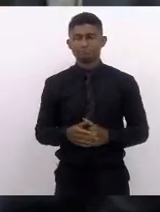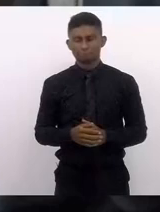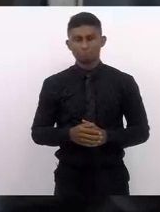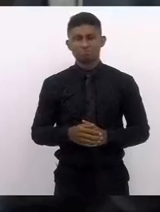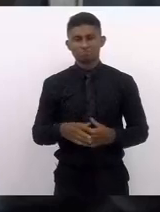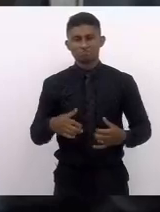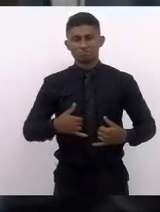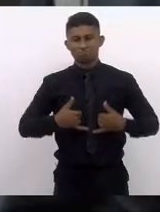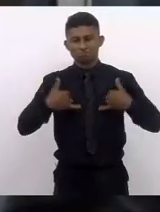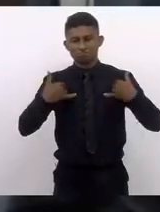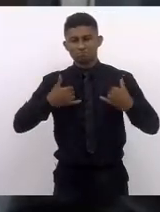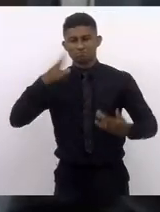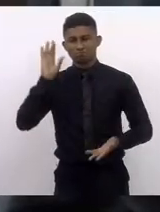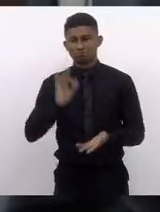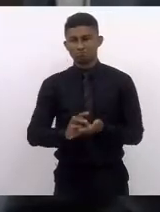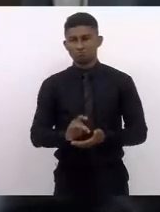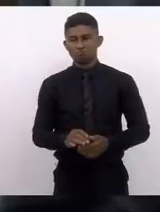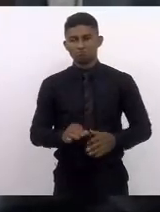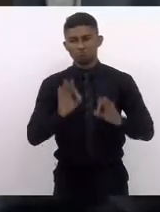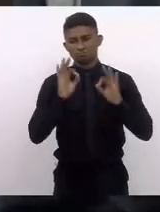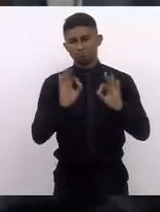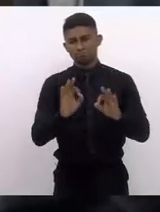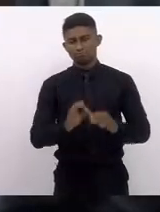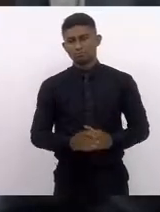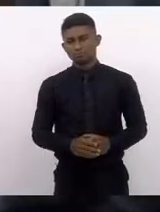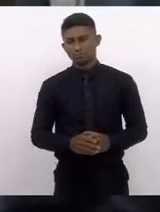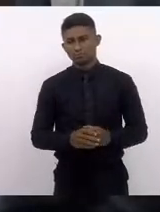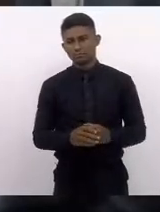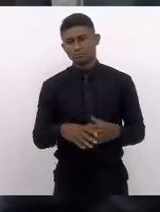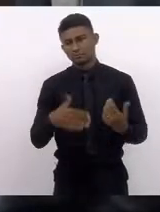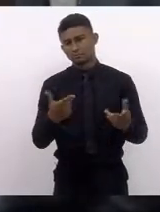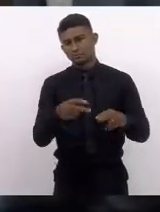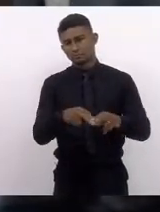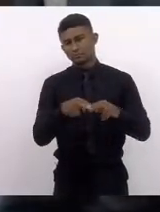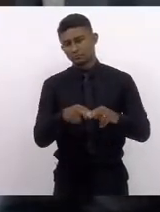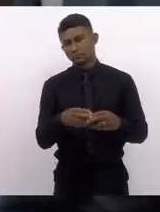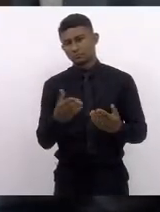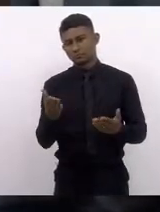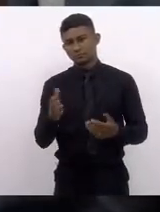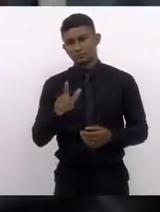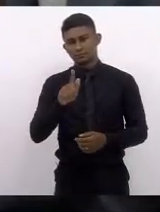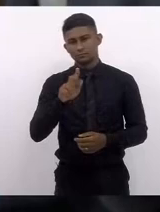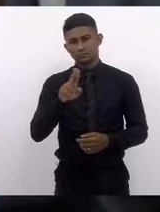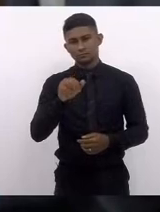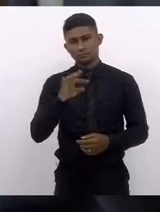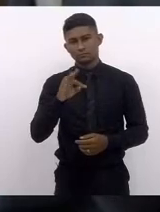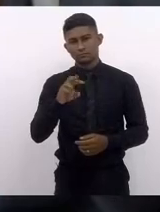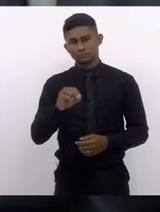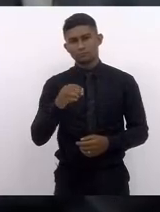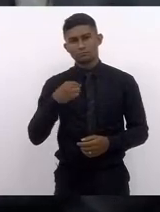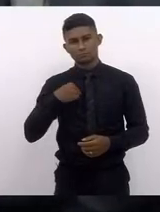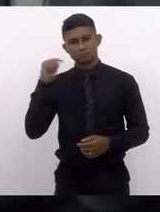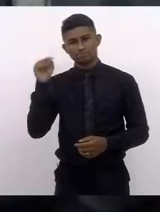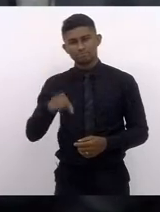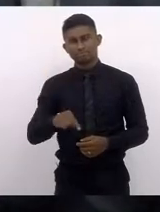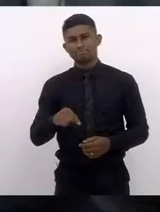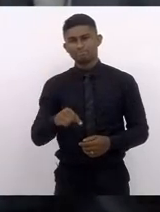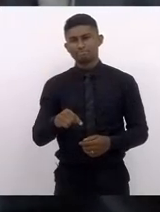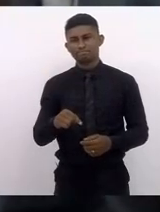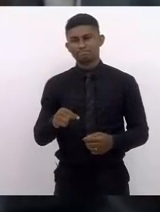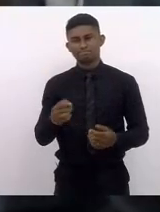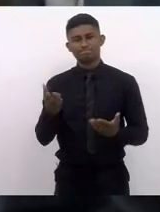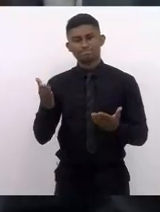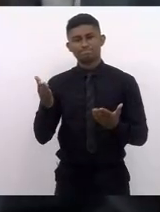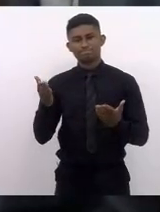que são orgulho para nós e portanto e portanto o estado demite merece as minhas homenagens um